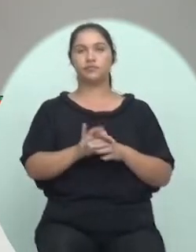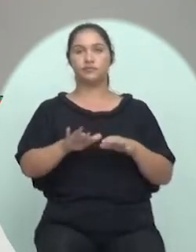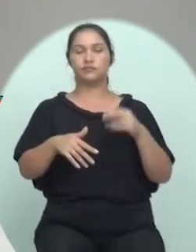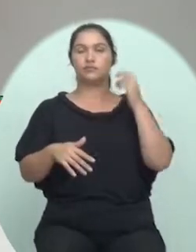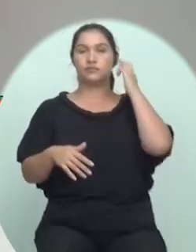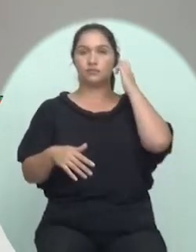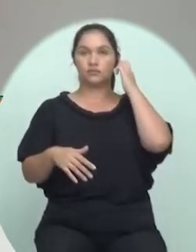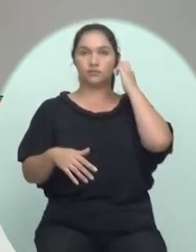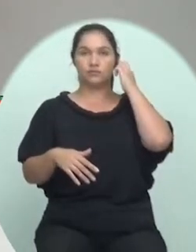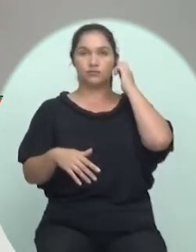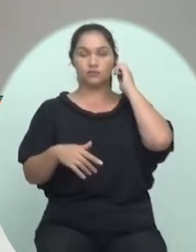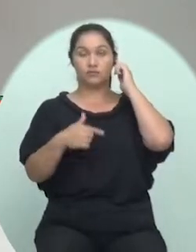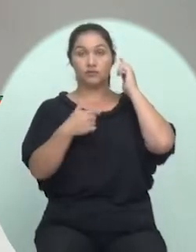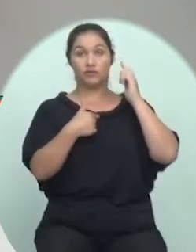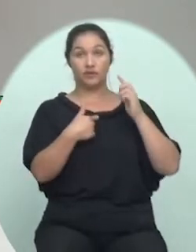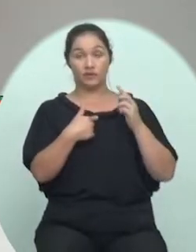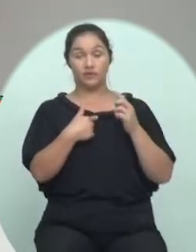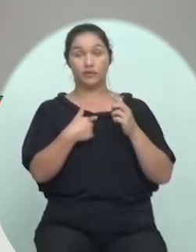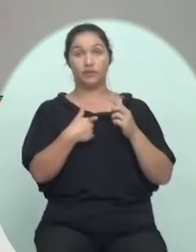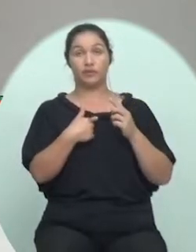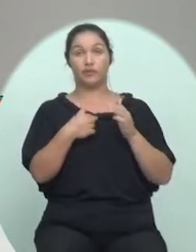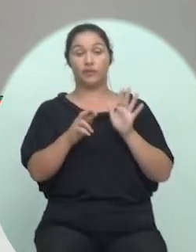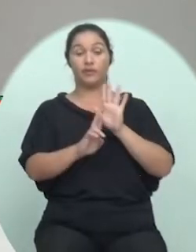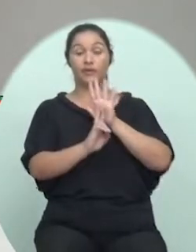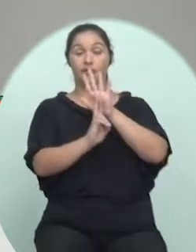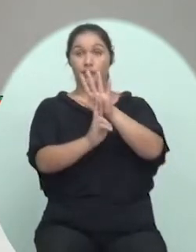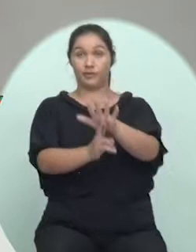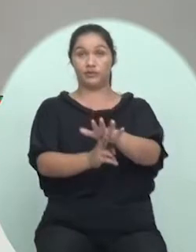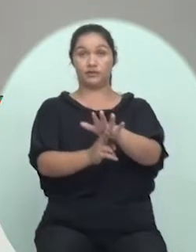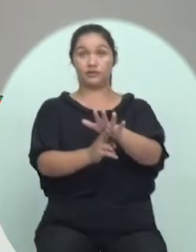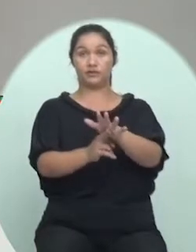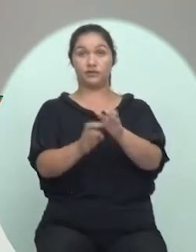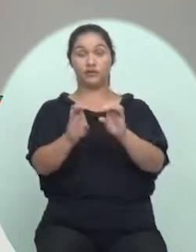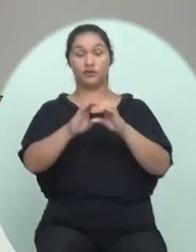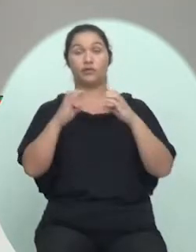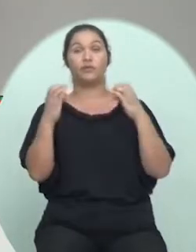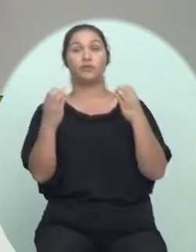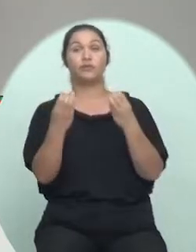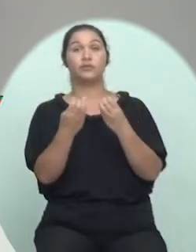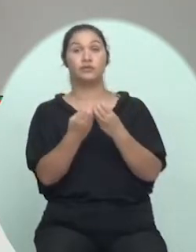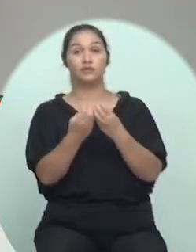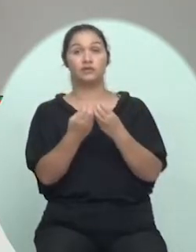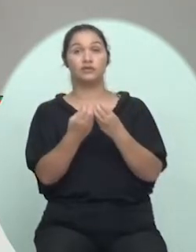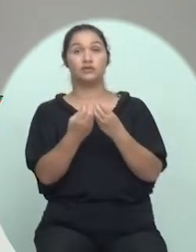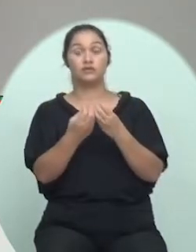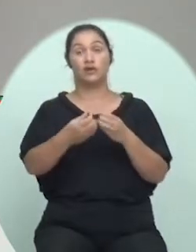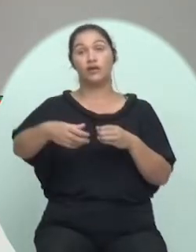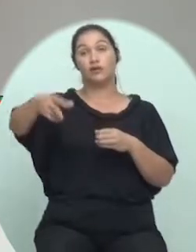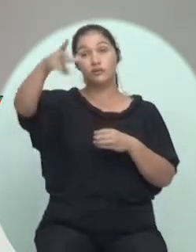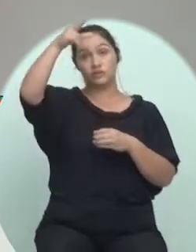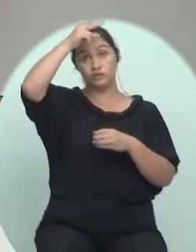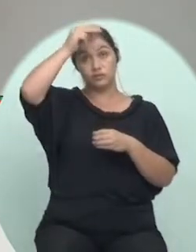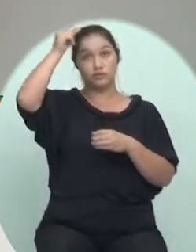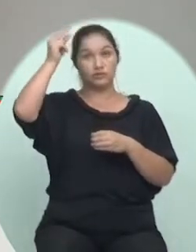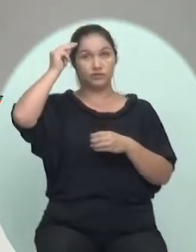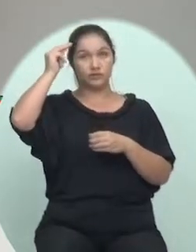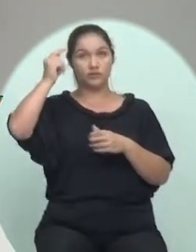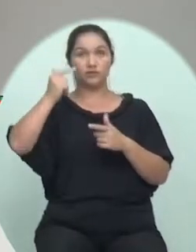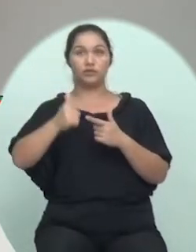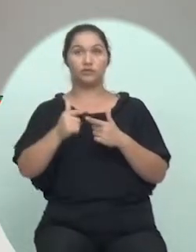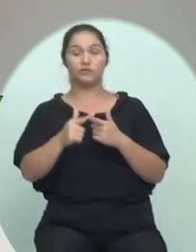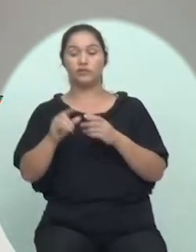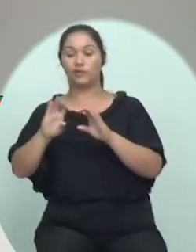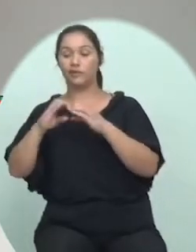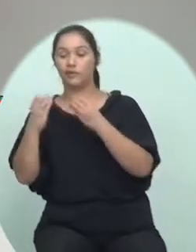interlocução, representar aquela comunidade e levá-los até o prefeito, que no momento a comunidade lá me chamou para que fosse pavimentadas as